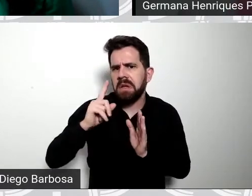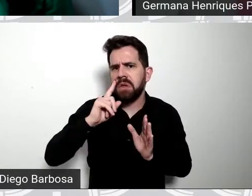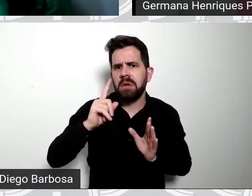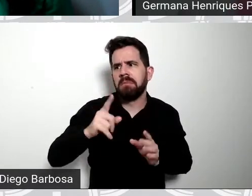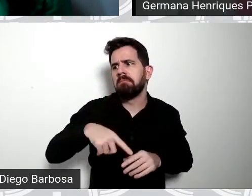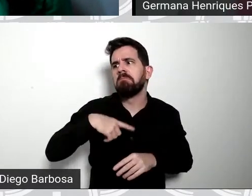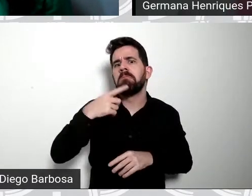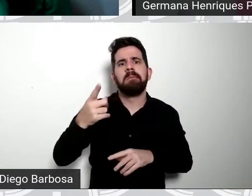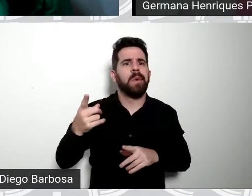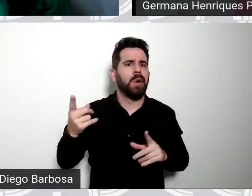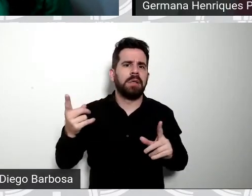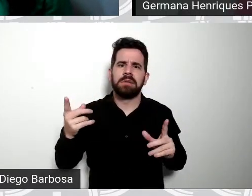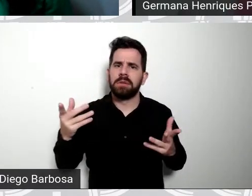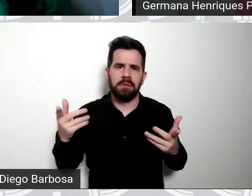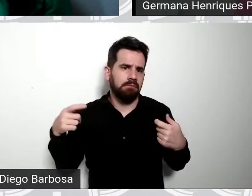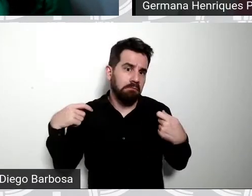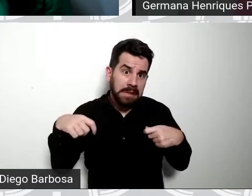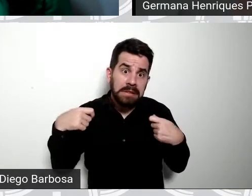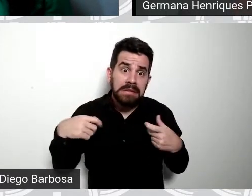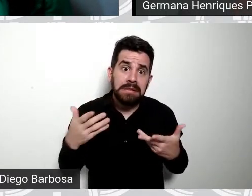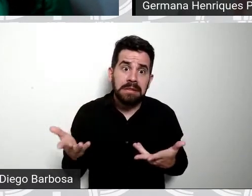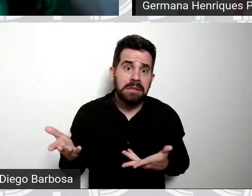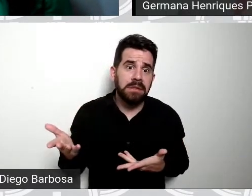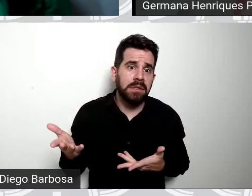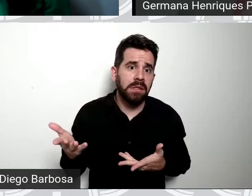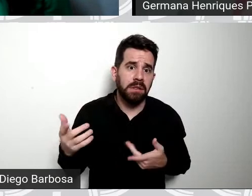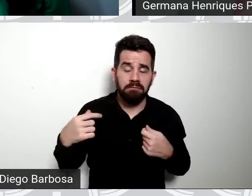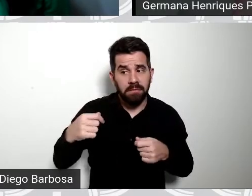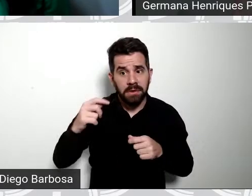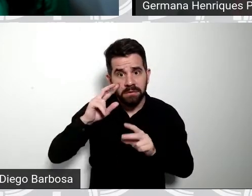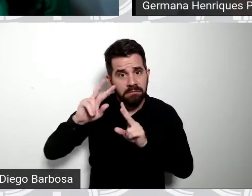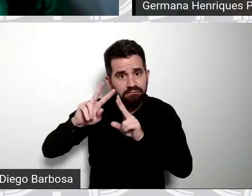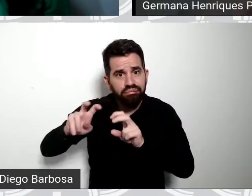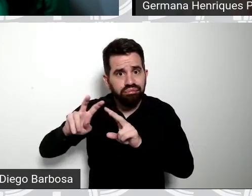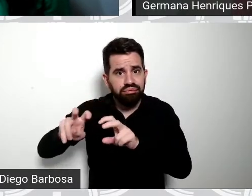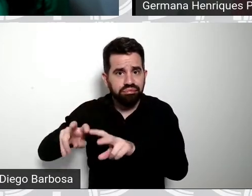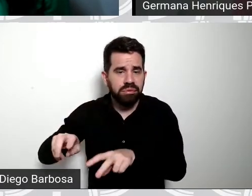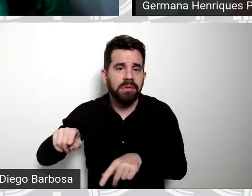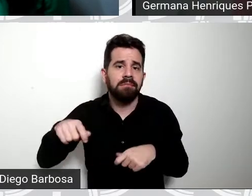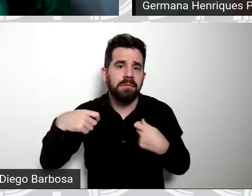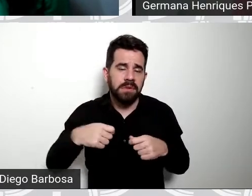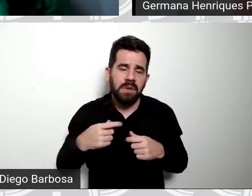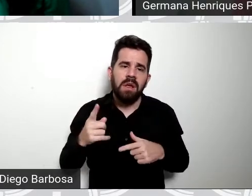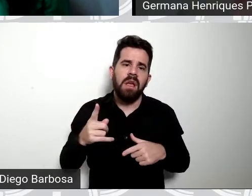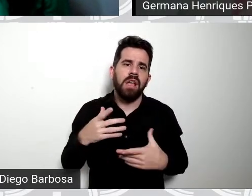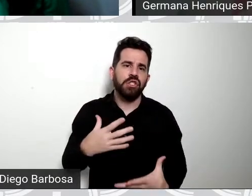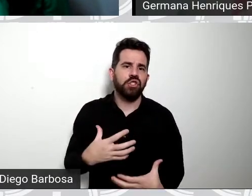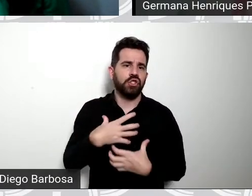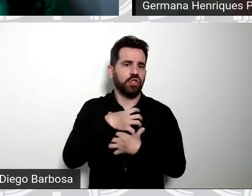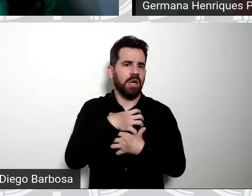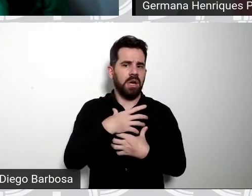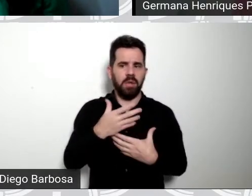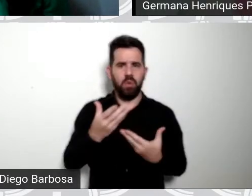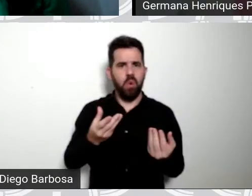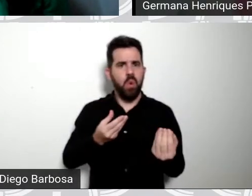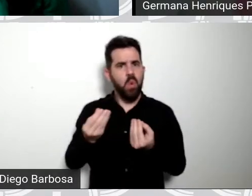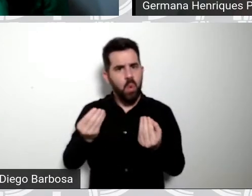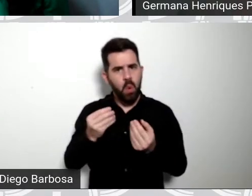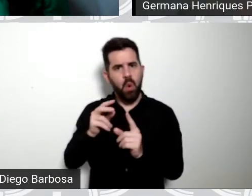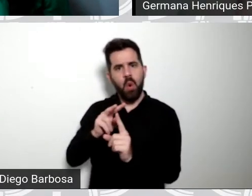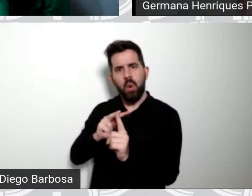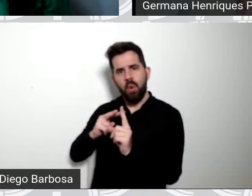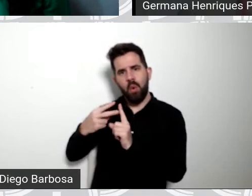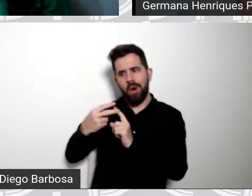nunca abordá-la. Né? Uhum. Então, há que se mudar é o modo de abordagem, né? Porque o